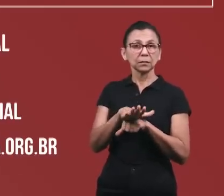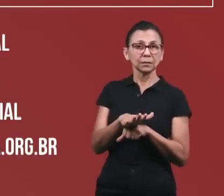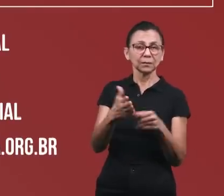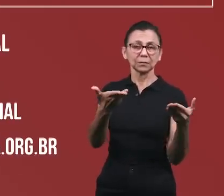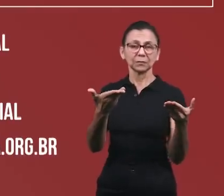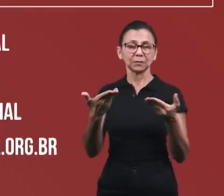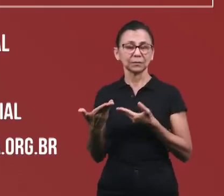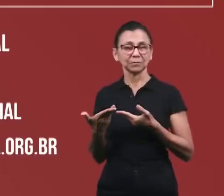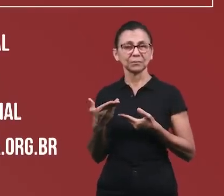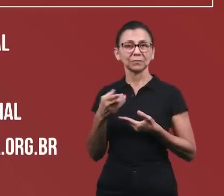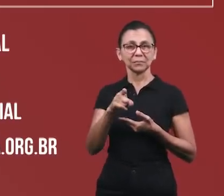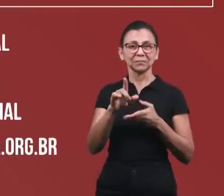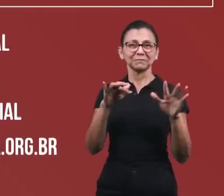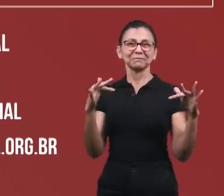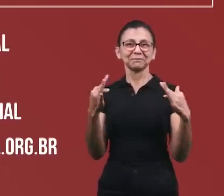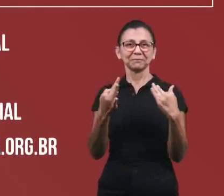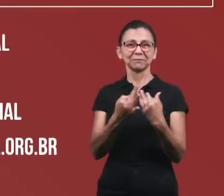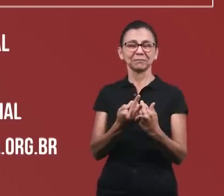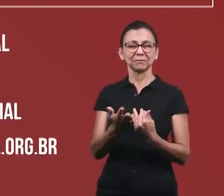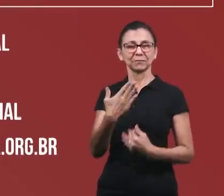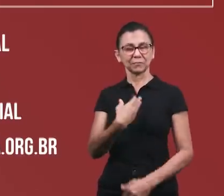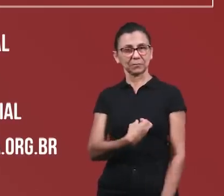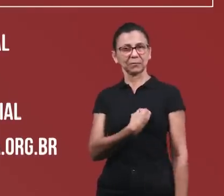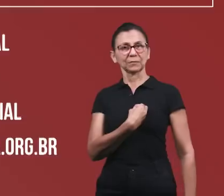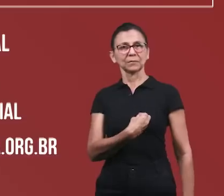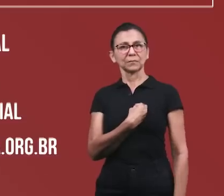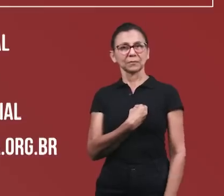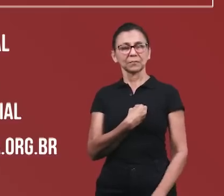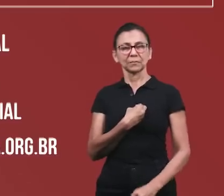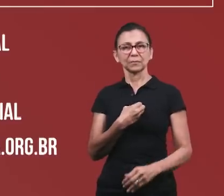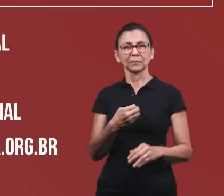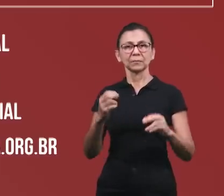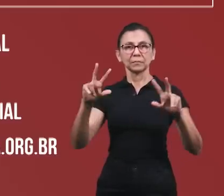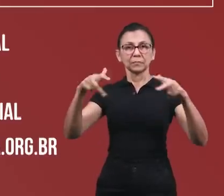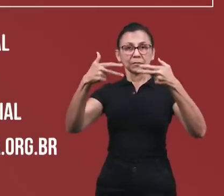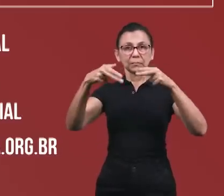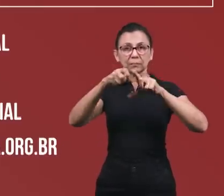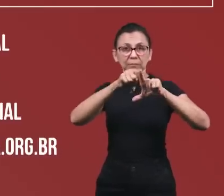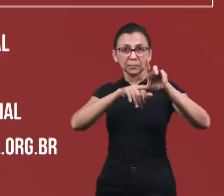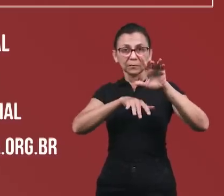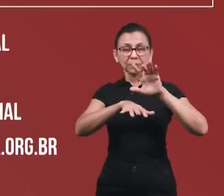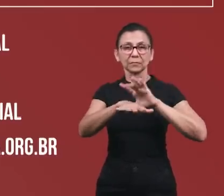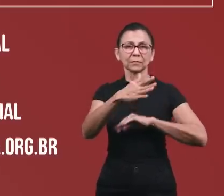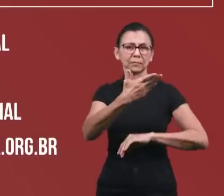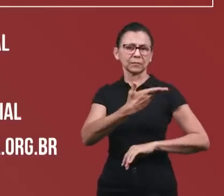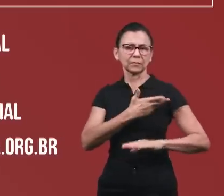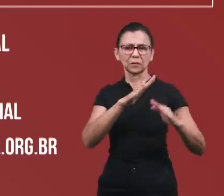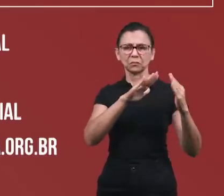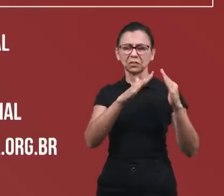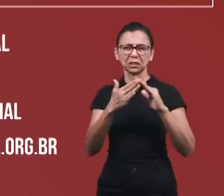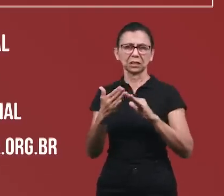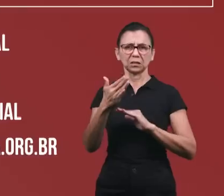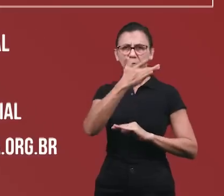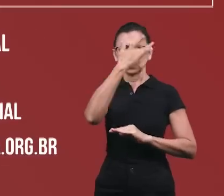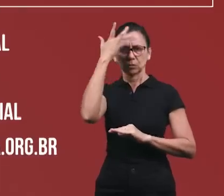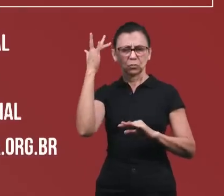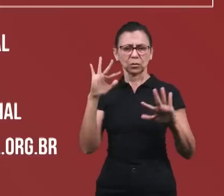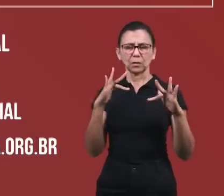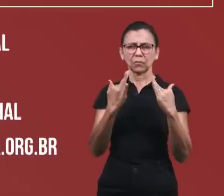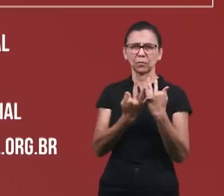por esse canal. Convidamos você e sua família para participarem. Compartilhe esse link, passe para amigos,